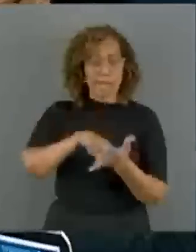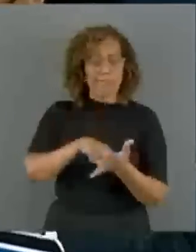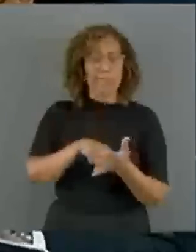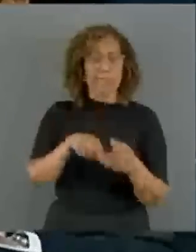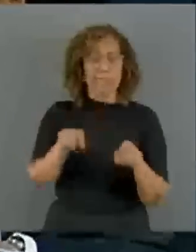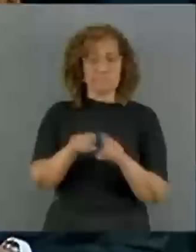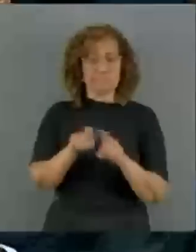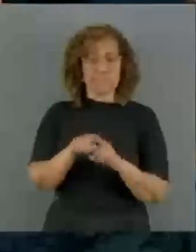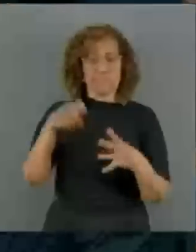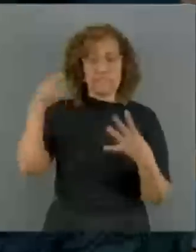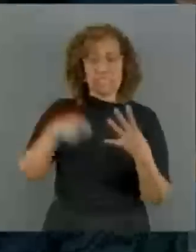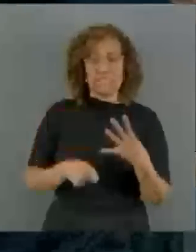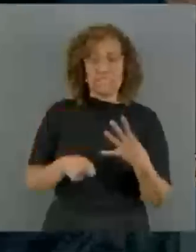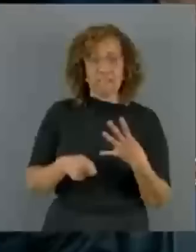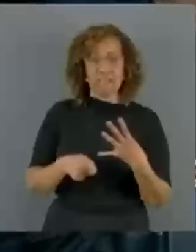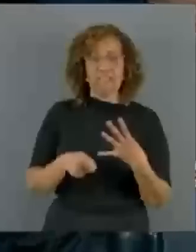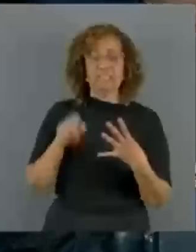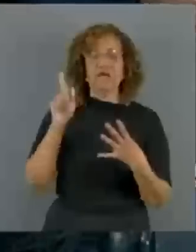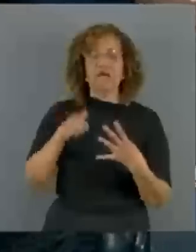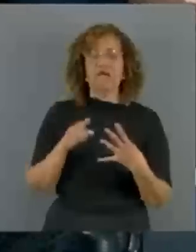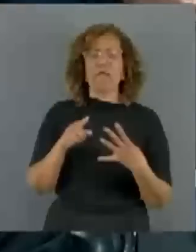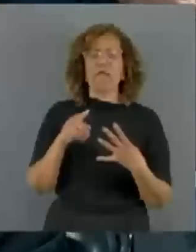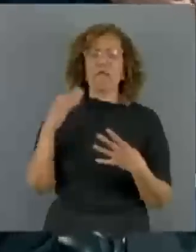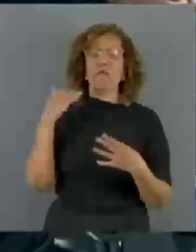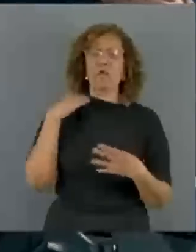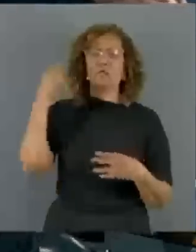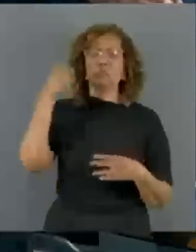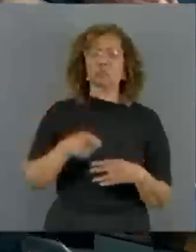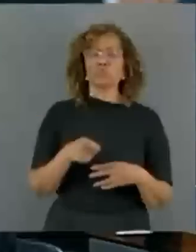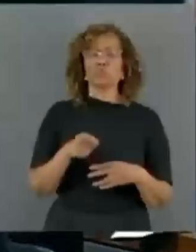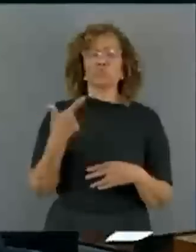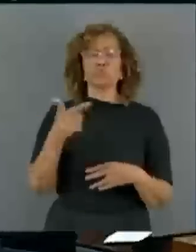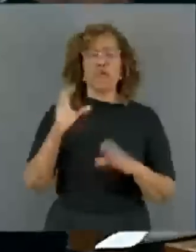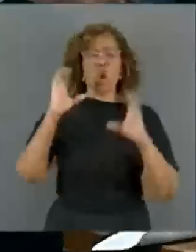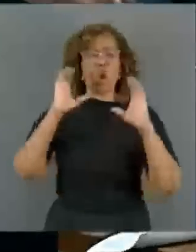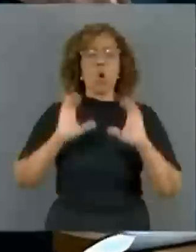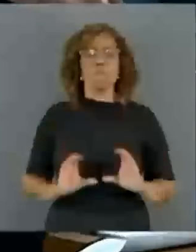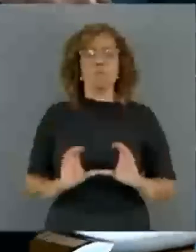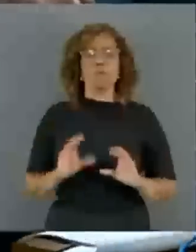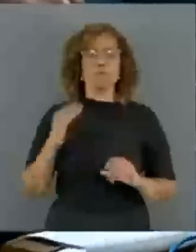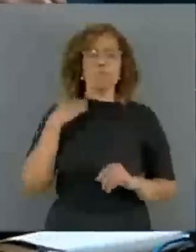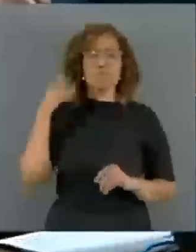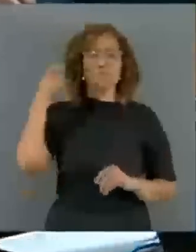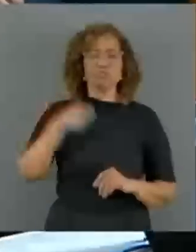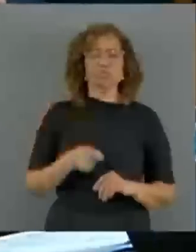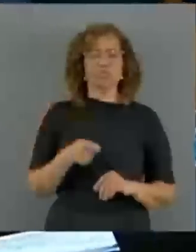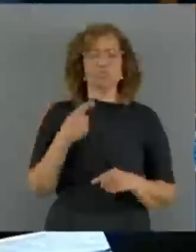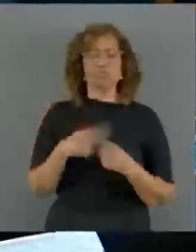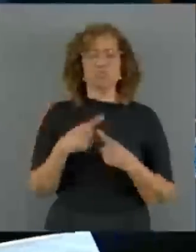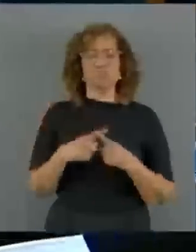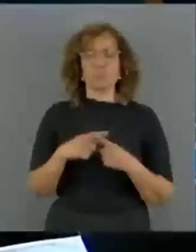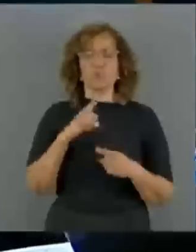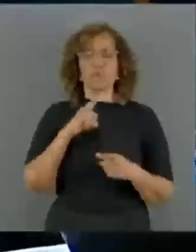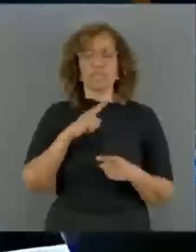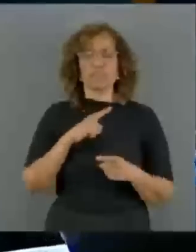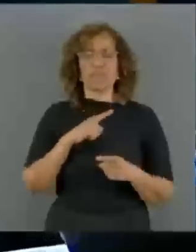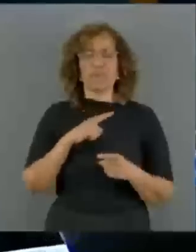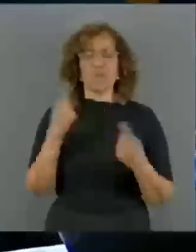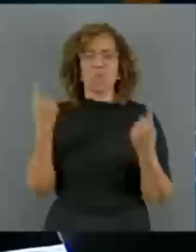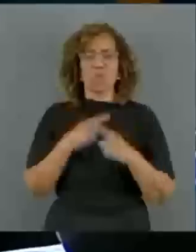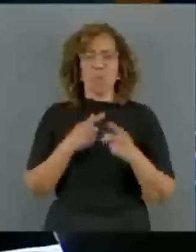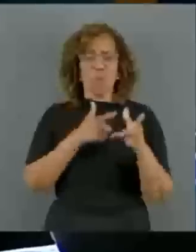pessoa foi esse ex-juiz que não soube se portar como juiz. Ele violou o princípio de paridade de armas.